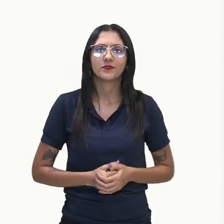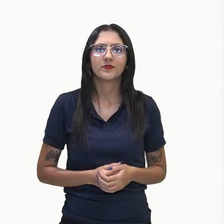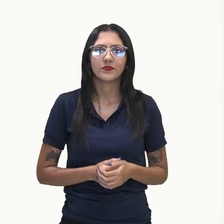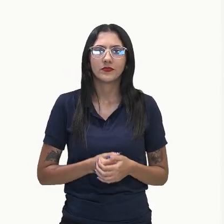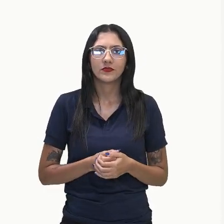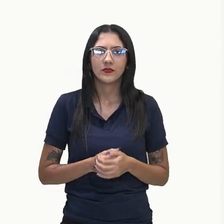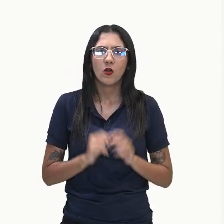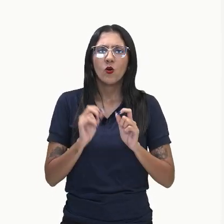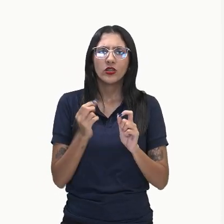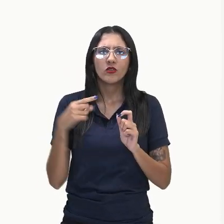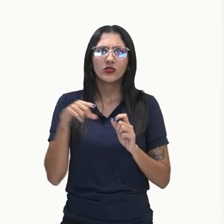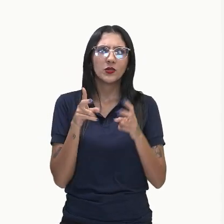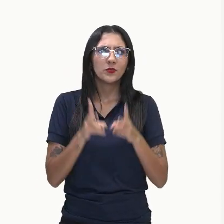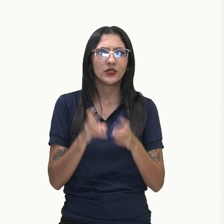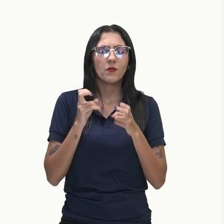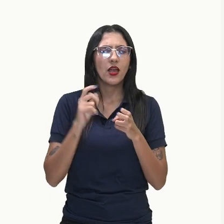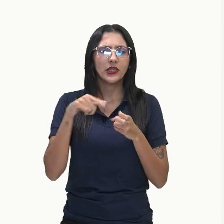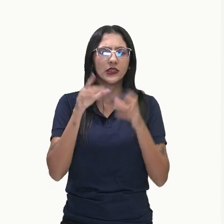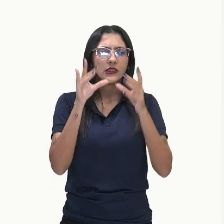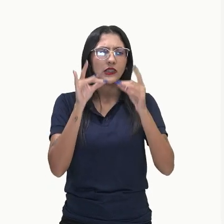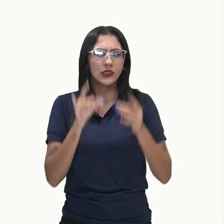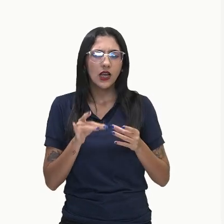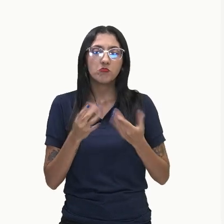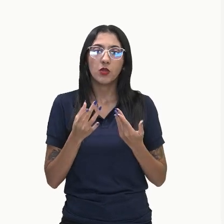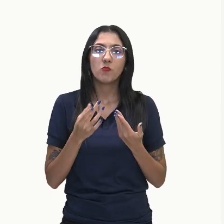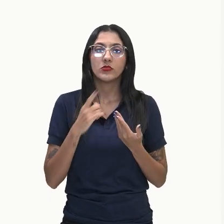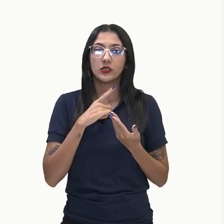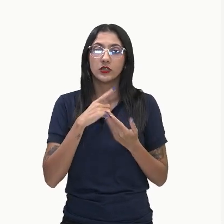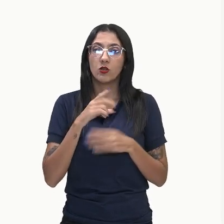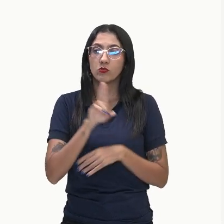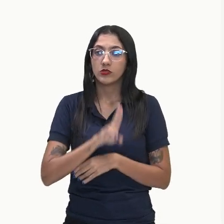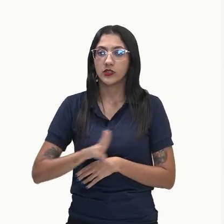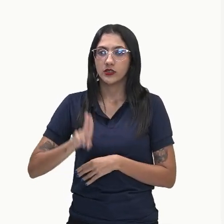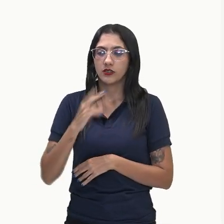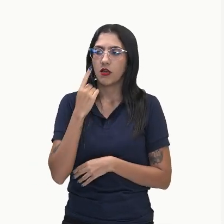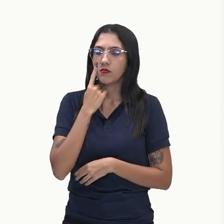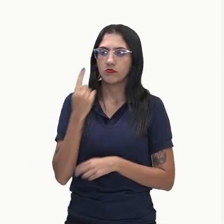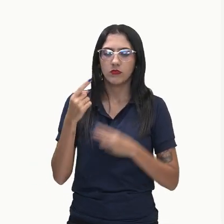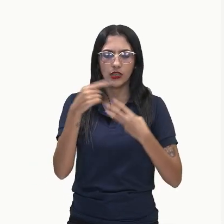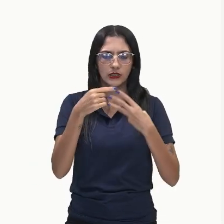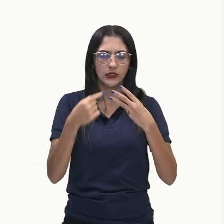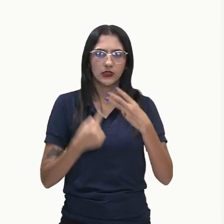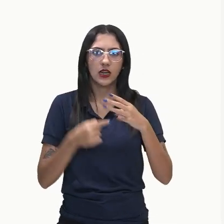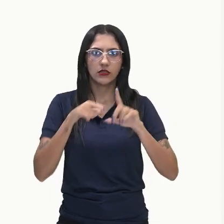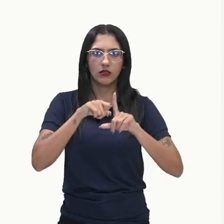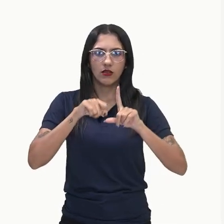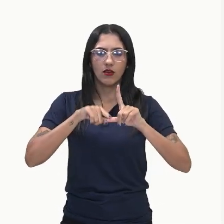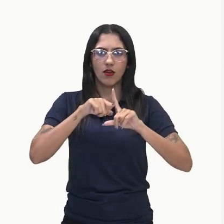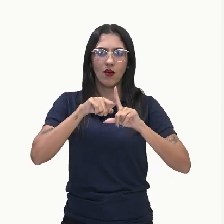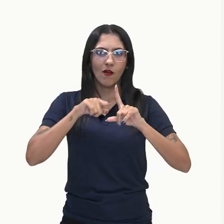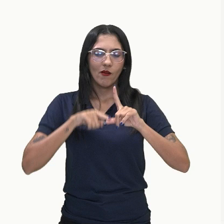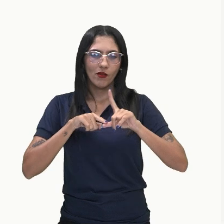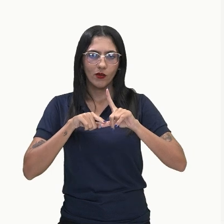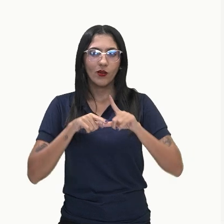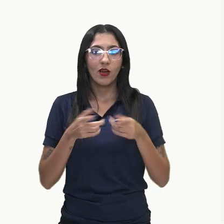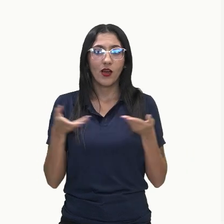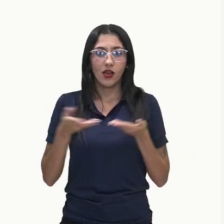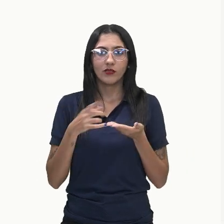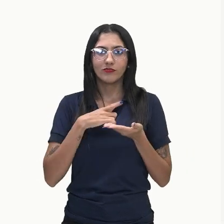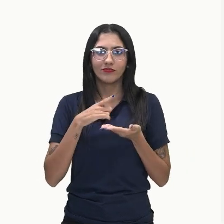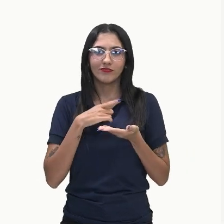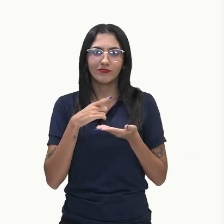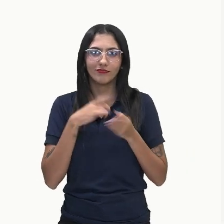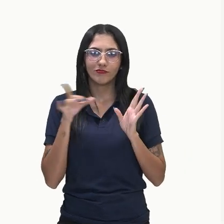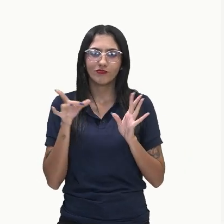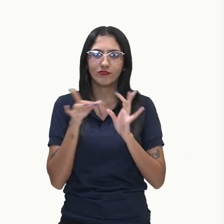sabemos a partir de então? Quando nós reunimos esses três ângulos aí, quando nós